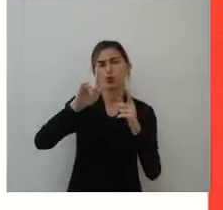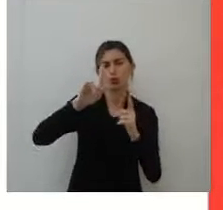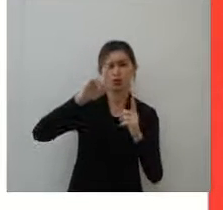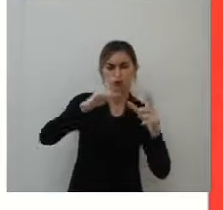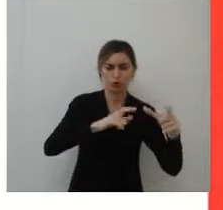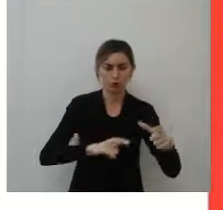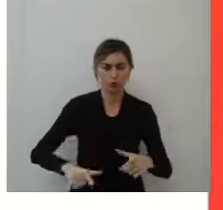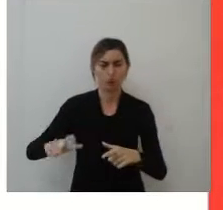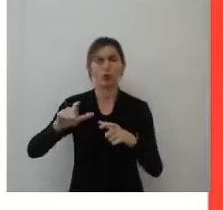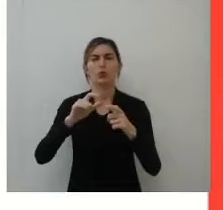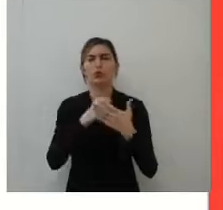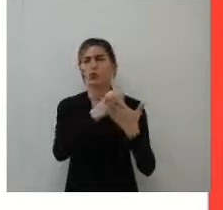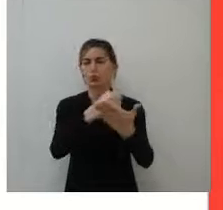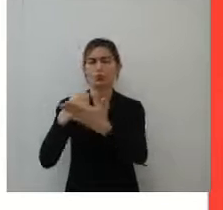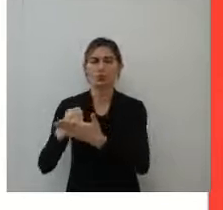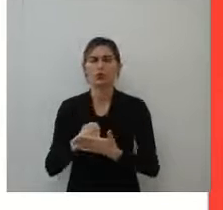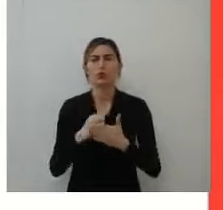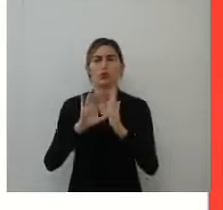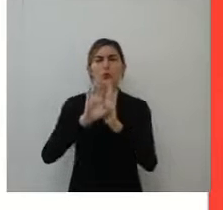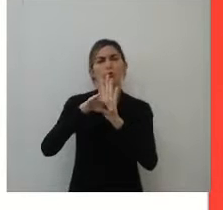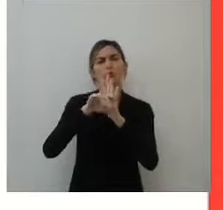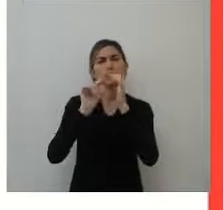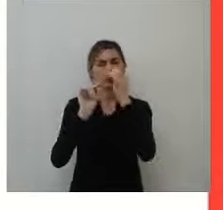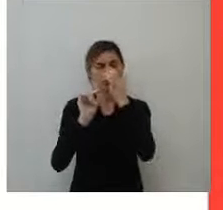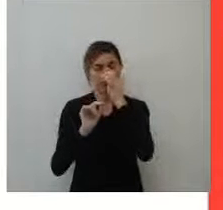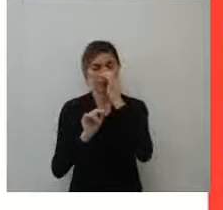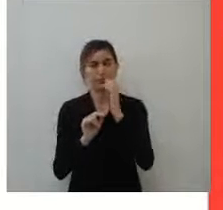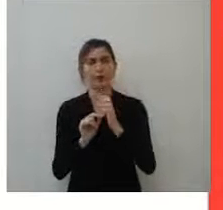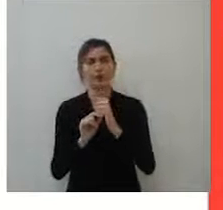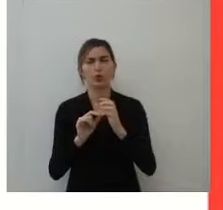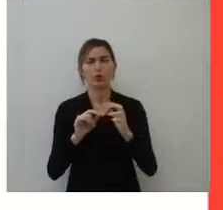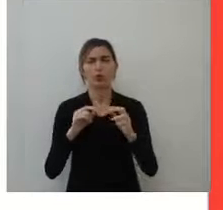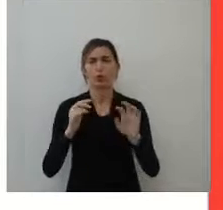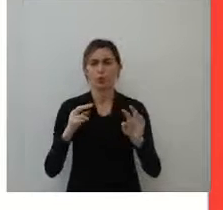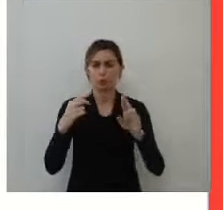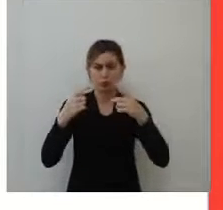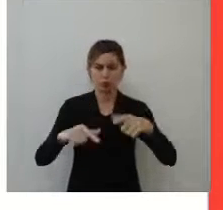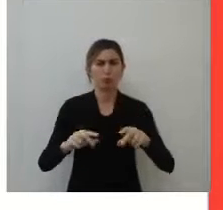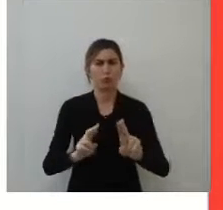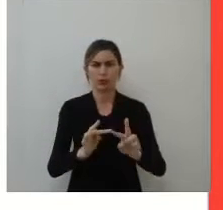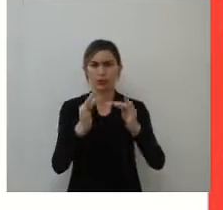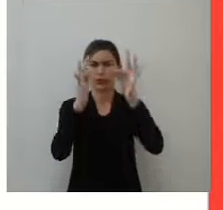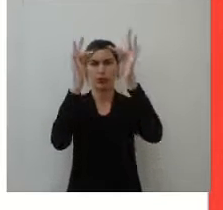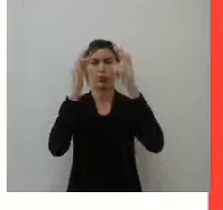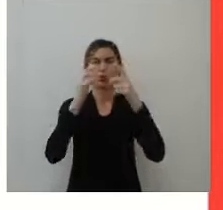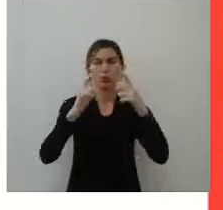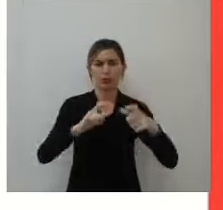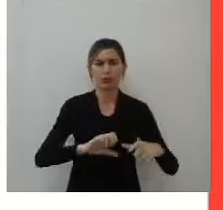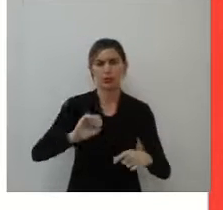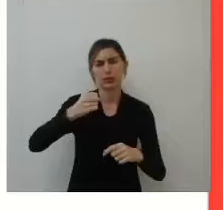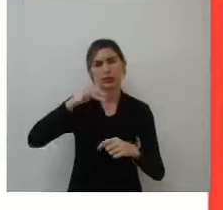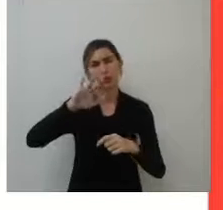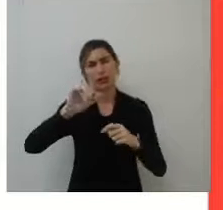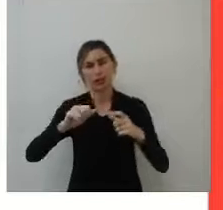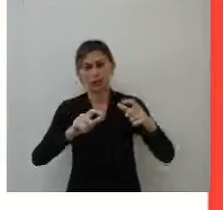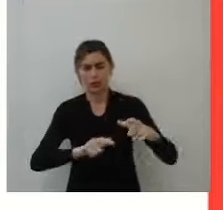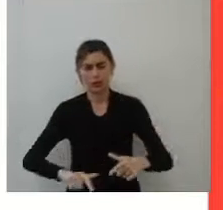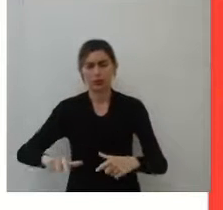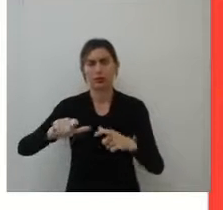geográfico corrobora para o conceito de unidade tecnológica, cyberespaço,